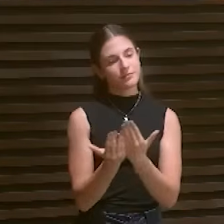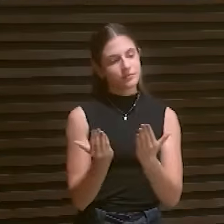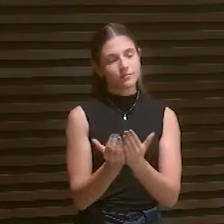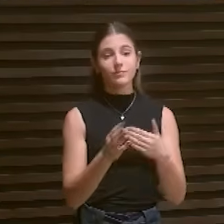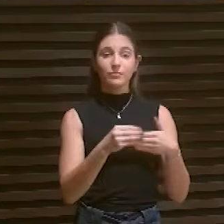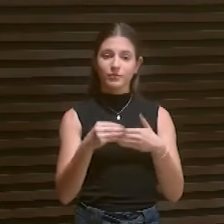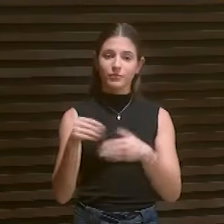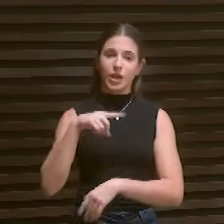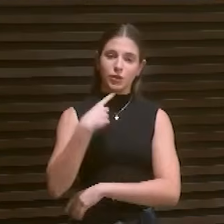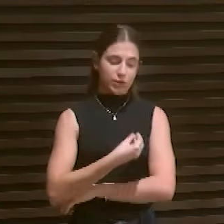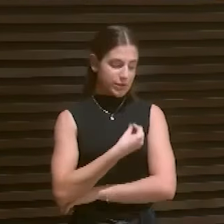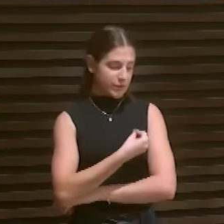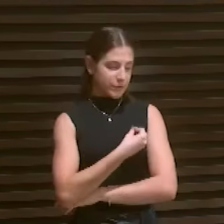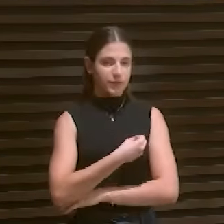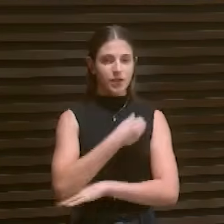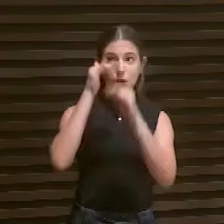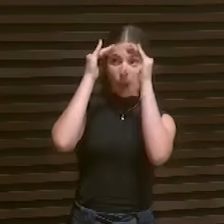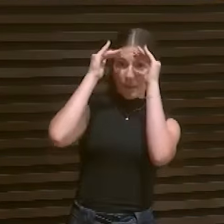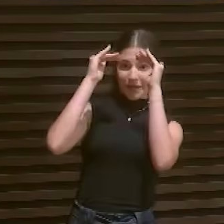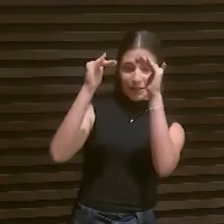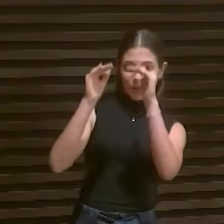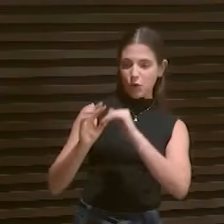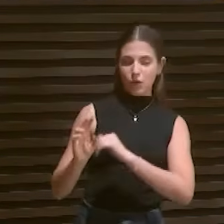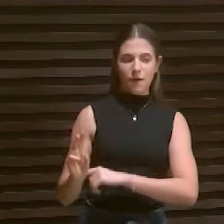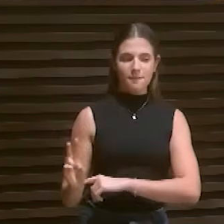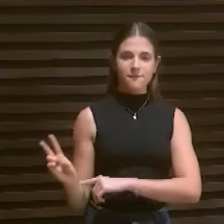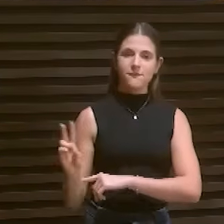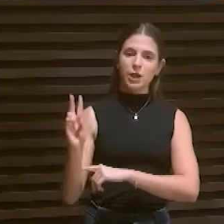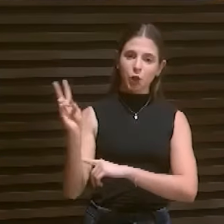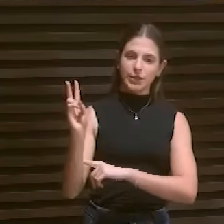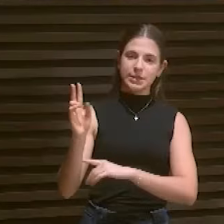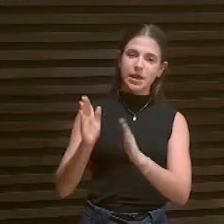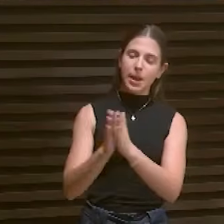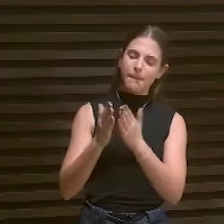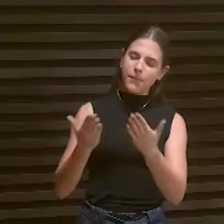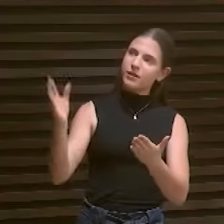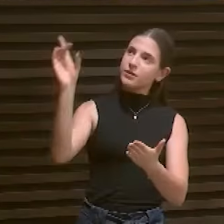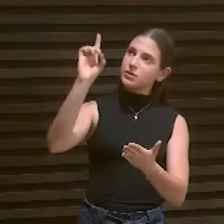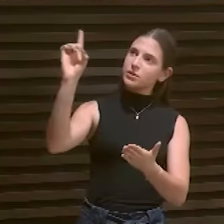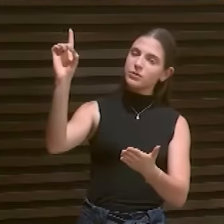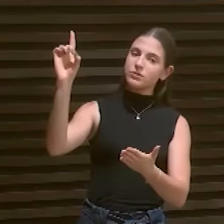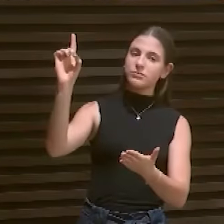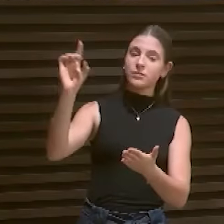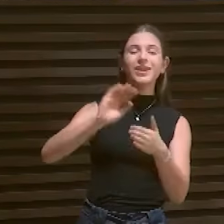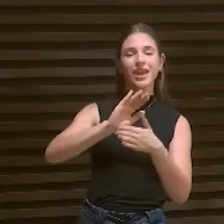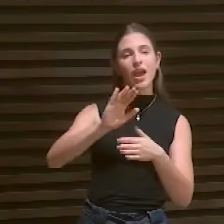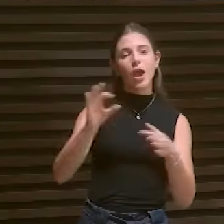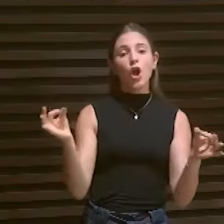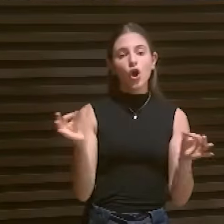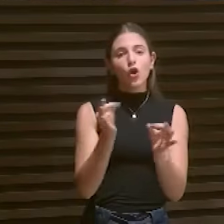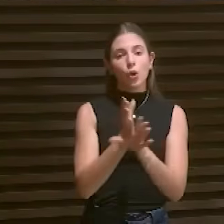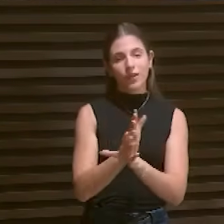vidas de acordo com um conjunto de valores bíblicos e que é totalmente